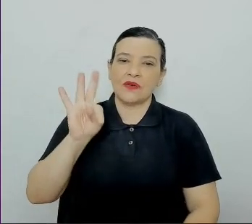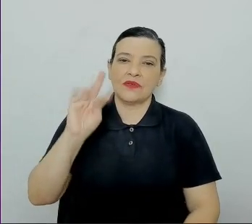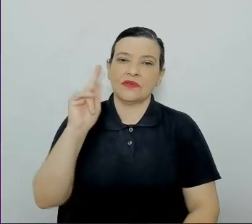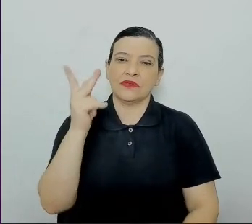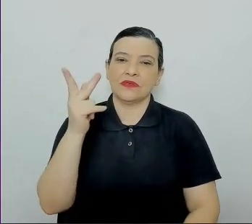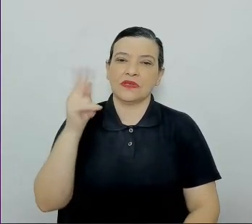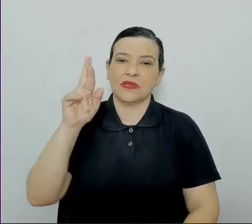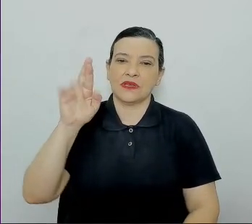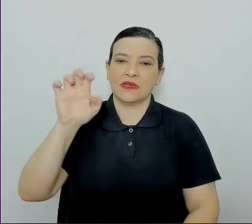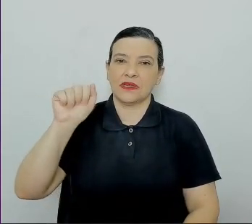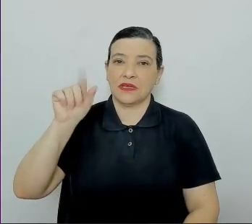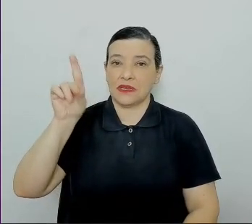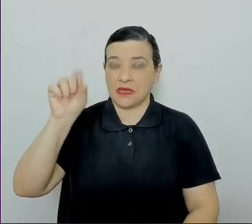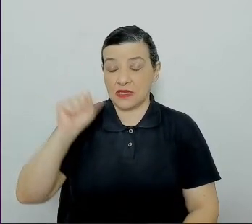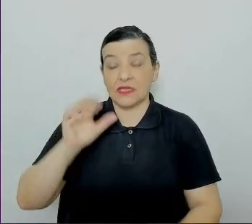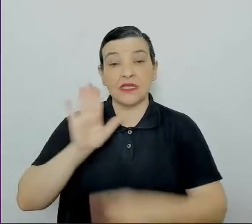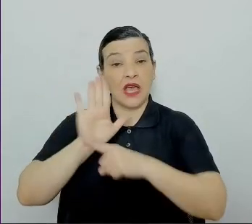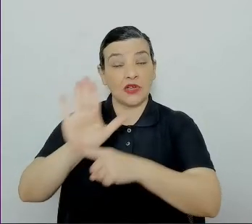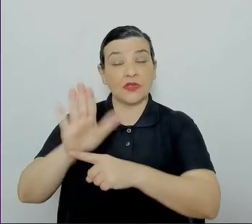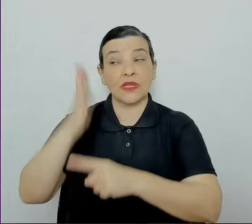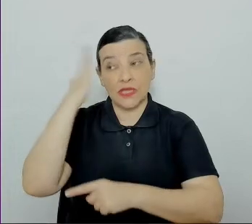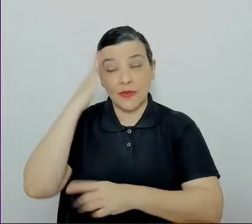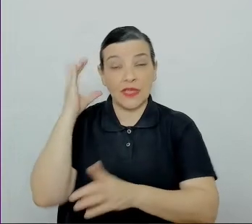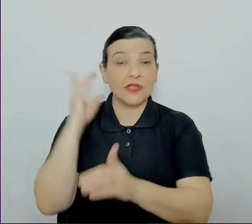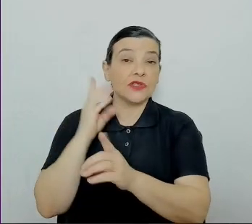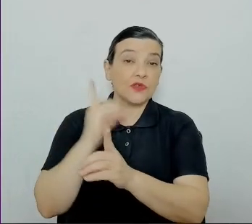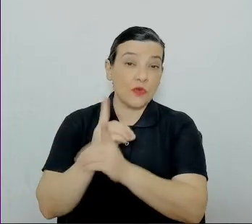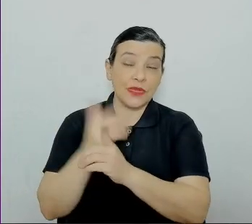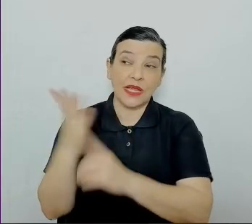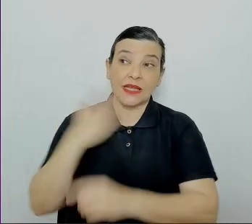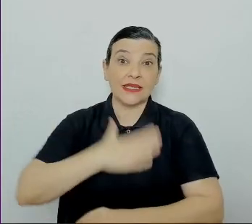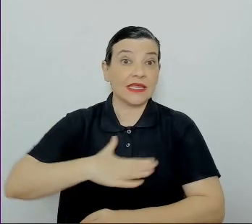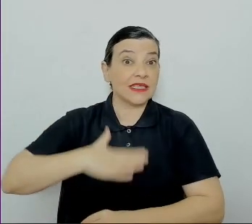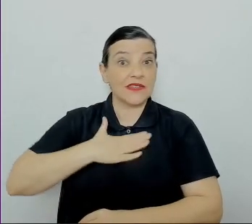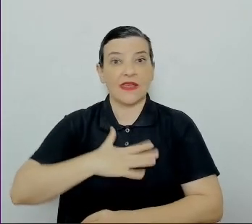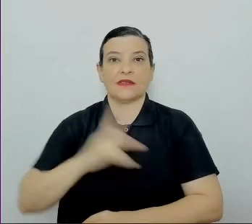saber a satisfação e melhorar alguma coisa ou outra.